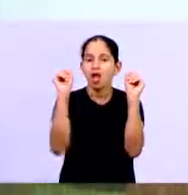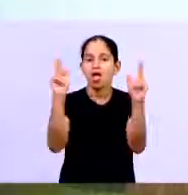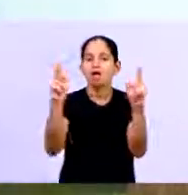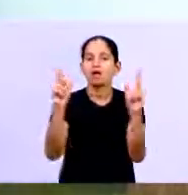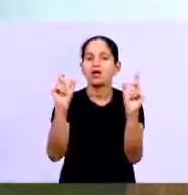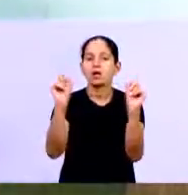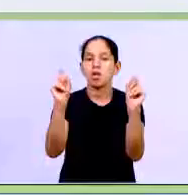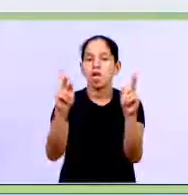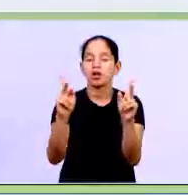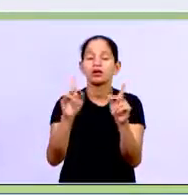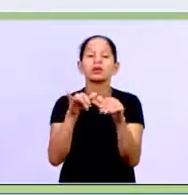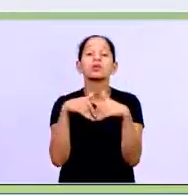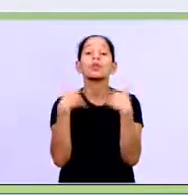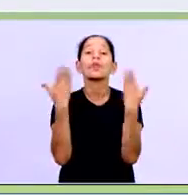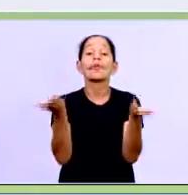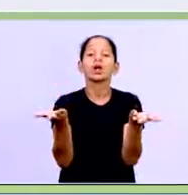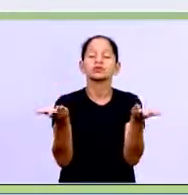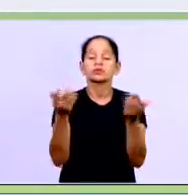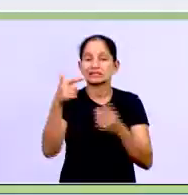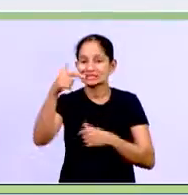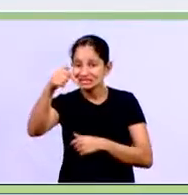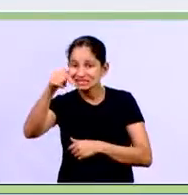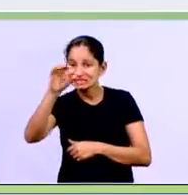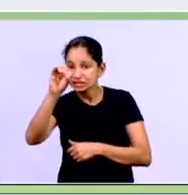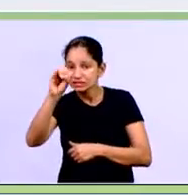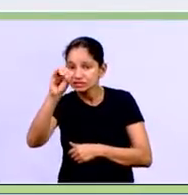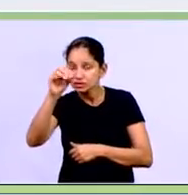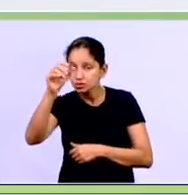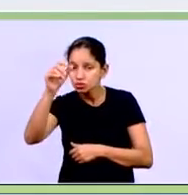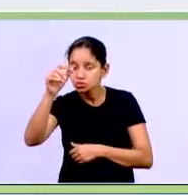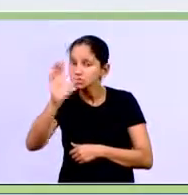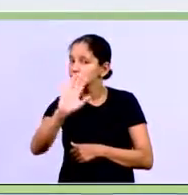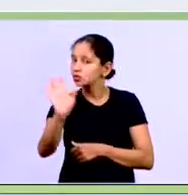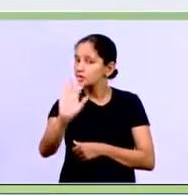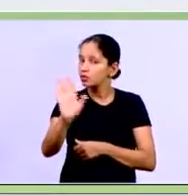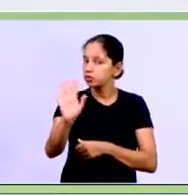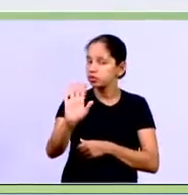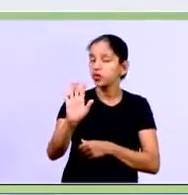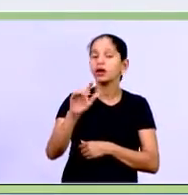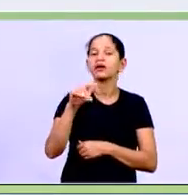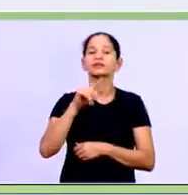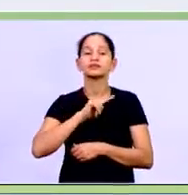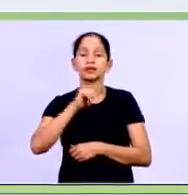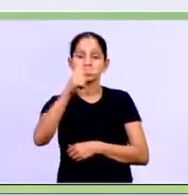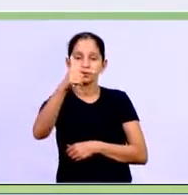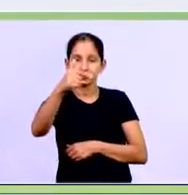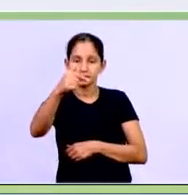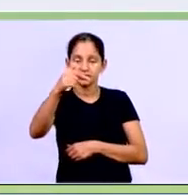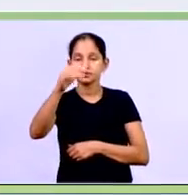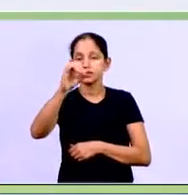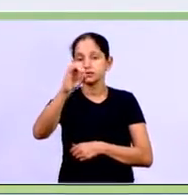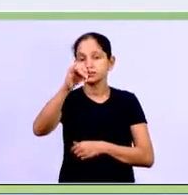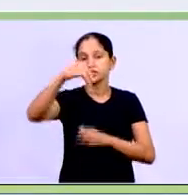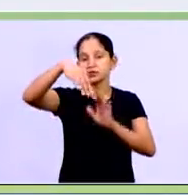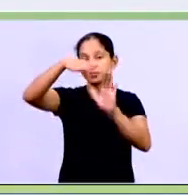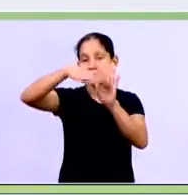atualizar o meu saldo devedor. Não devo mais 700. Eu estou devendo agora somente